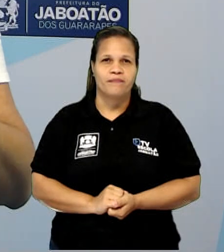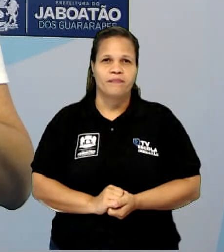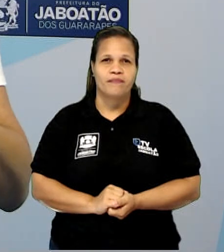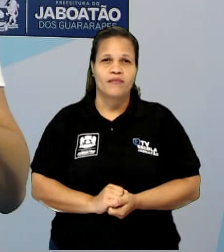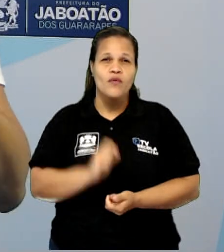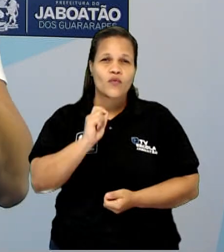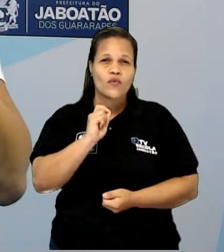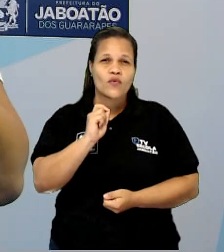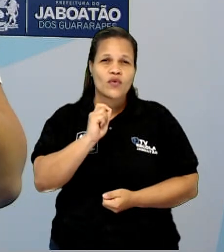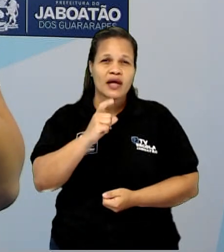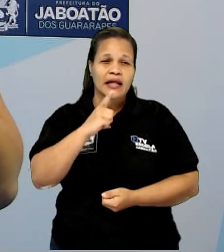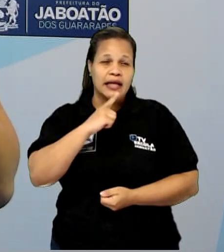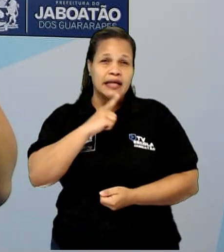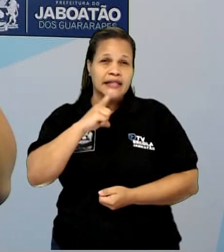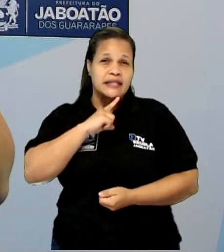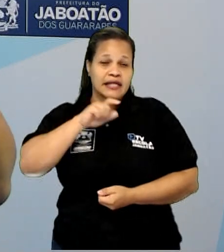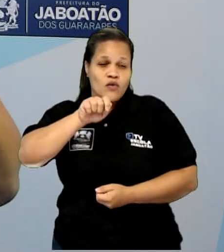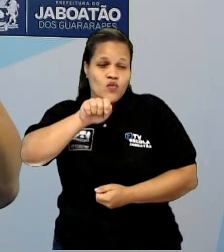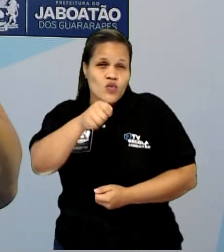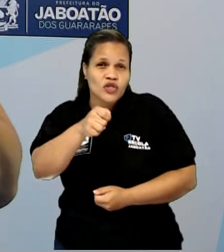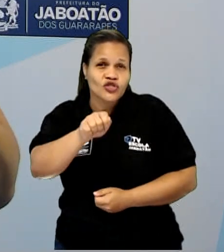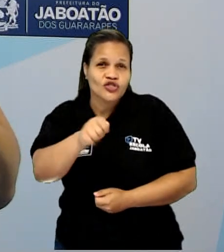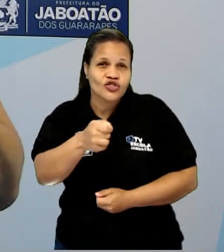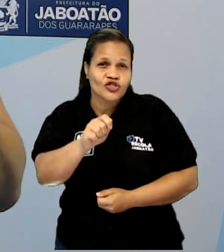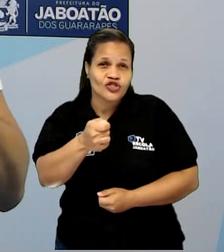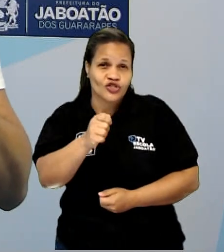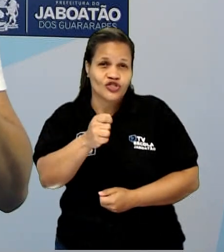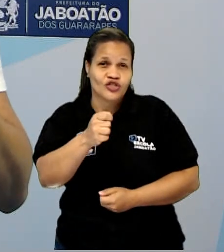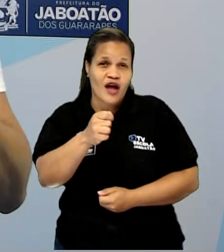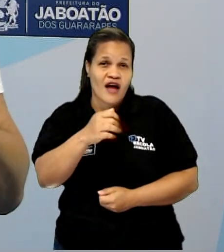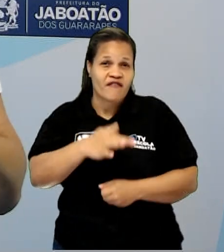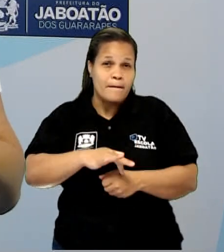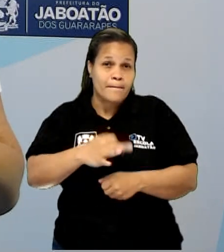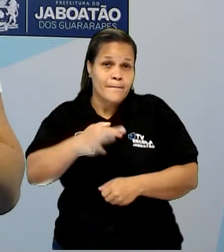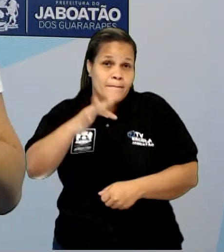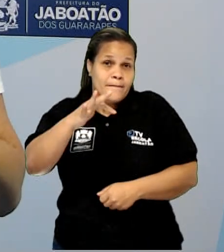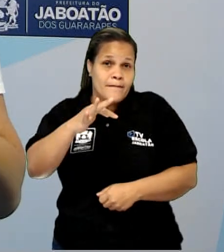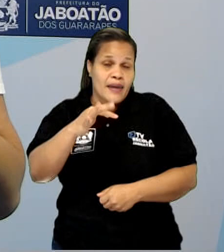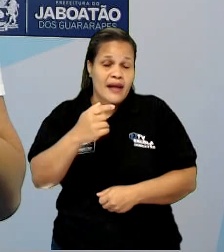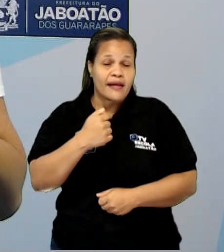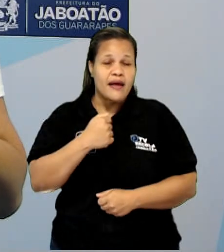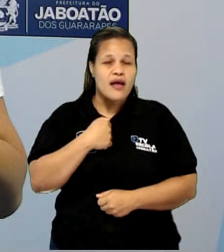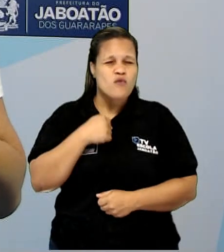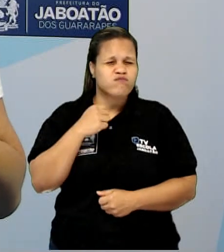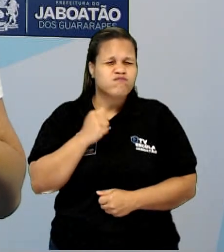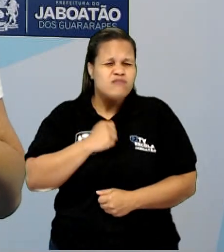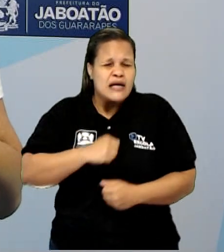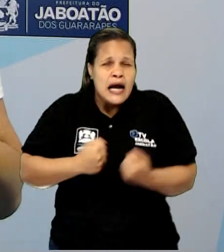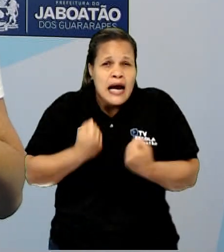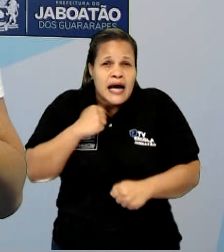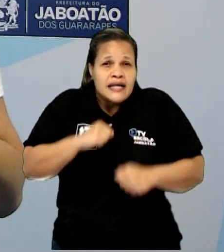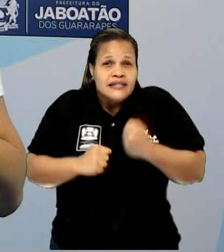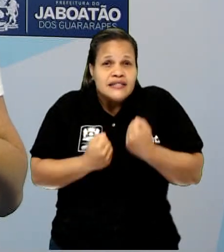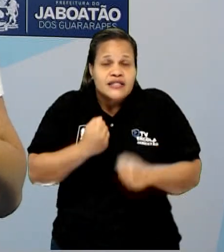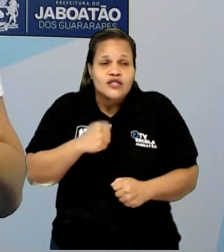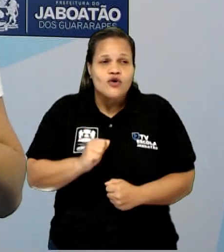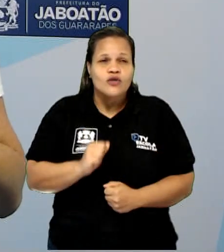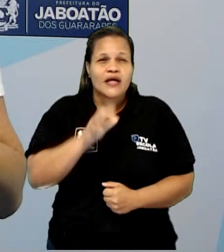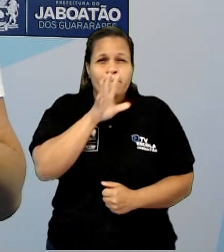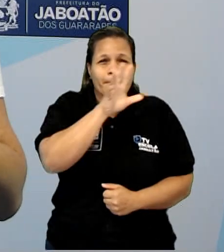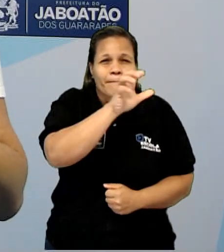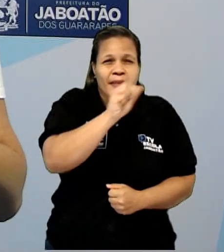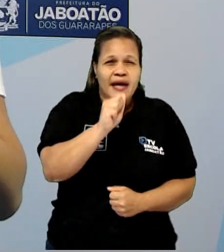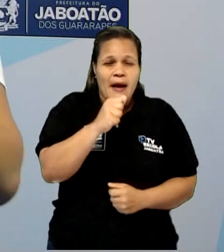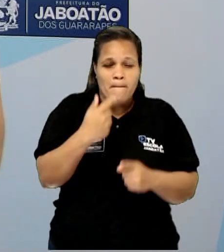Pendurada na parede, uma chave esquisita. Era toda prateada. Eu estava tão aflita, resolvi puxar a chave, que era